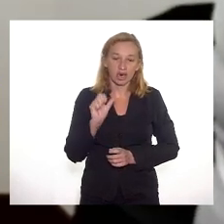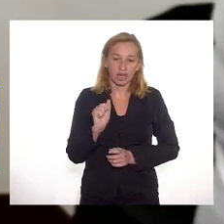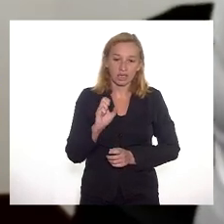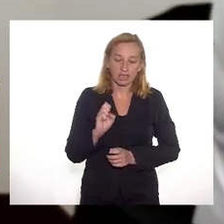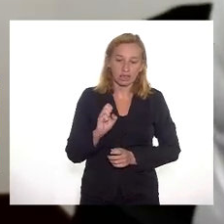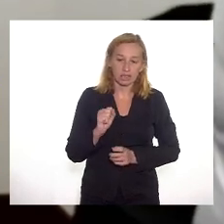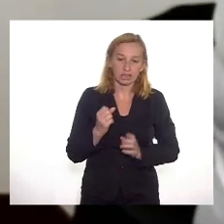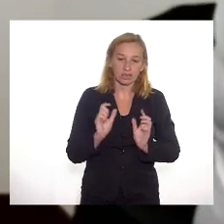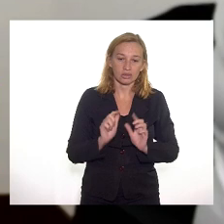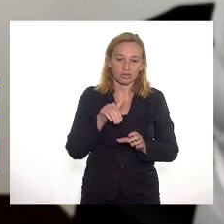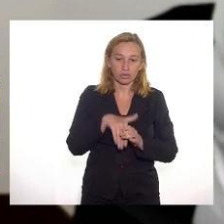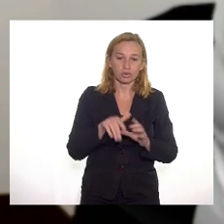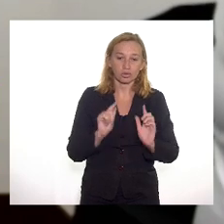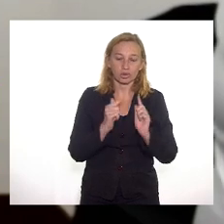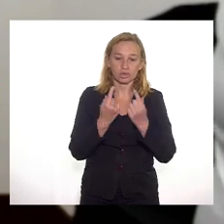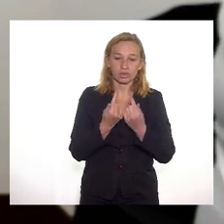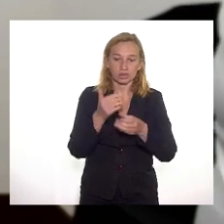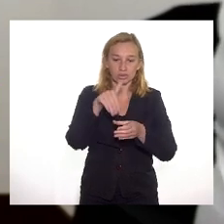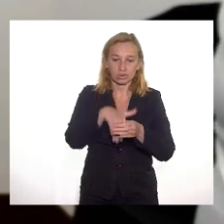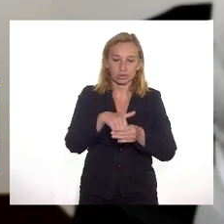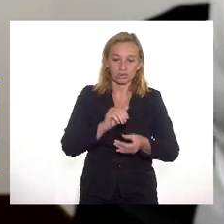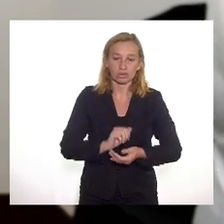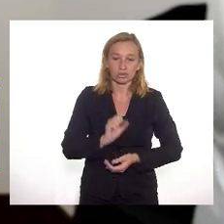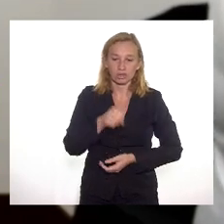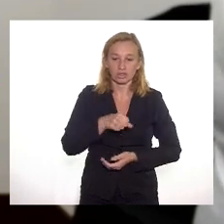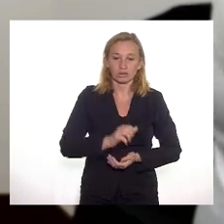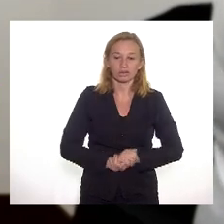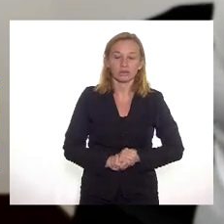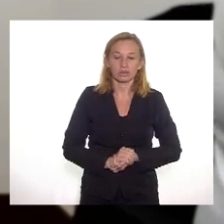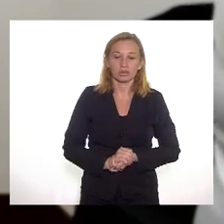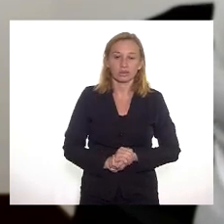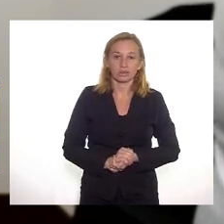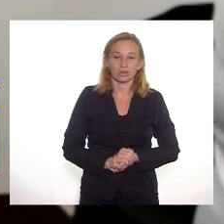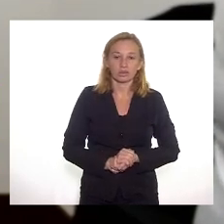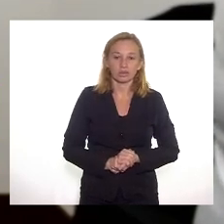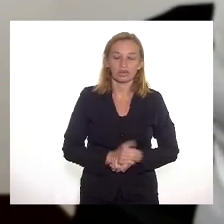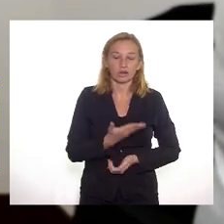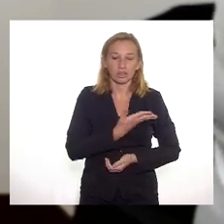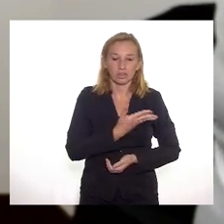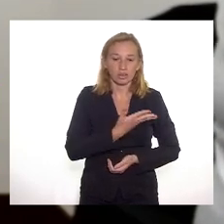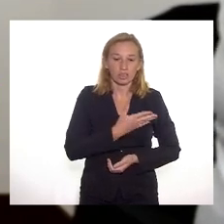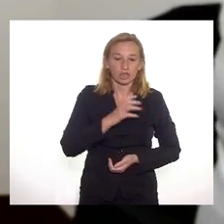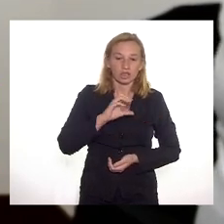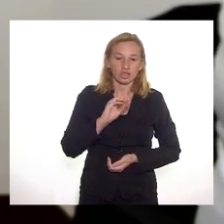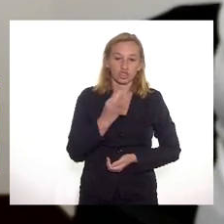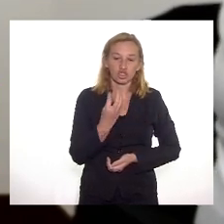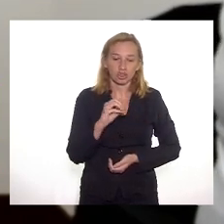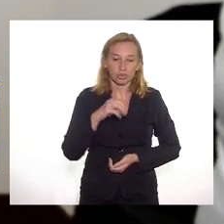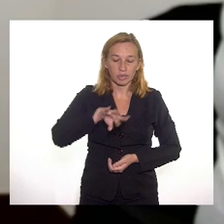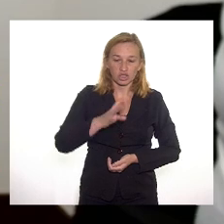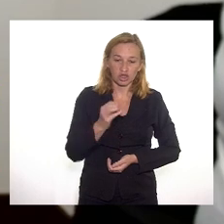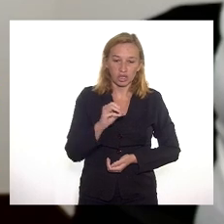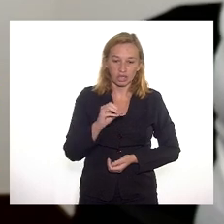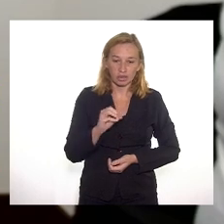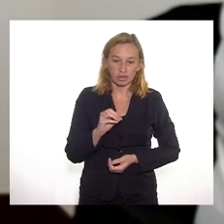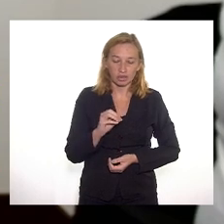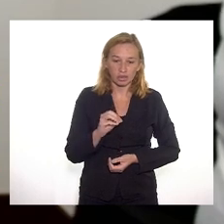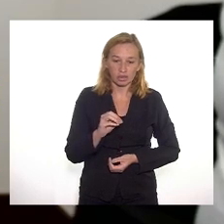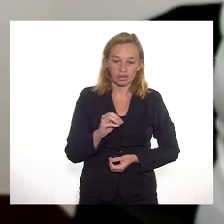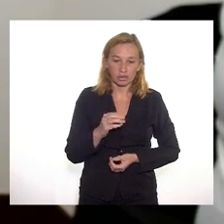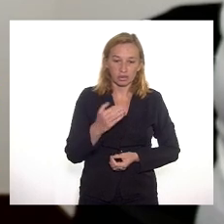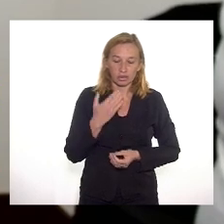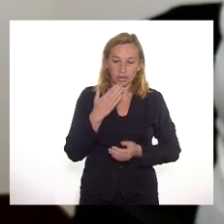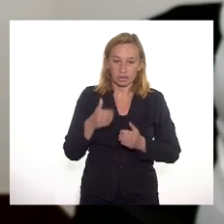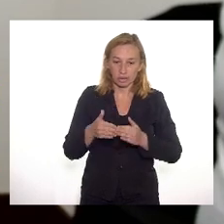Deputado Charles Batista votou sim no grupo. Nosso querido amigo Chico Machado está licenciado e